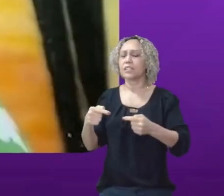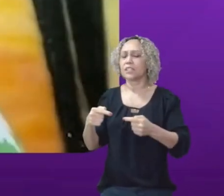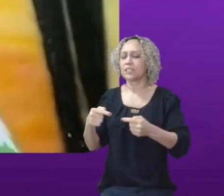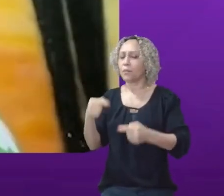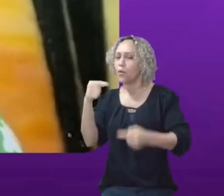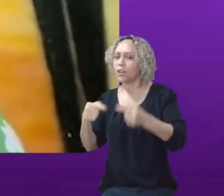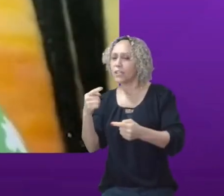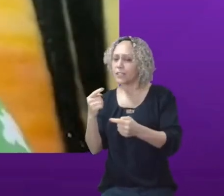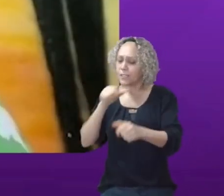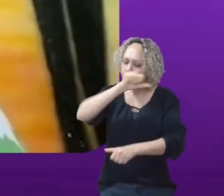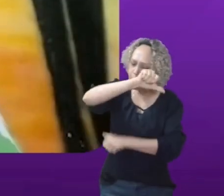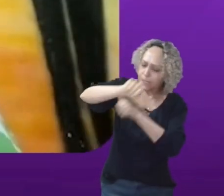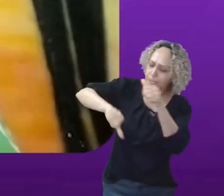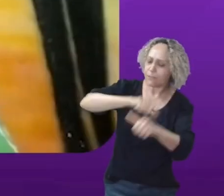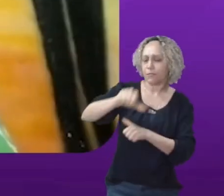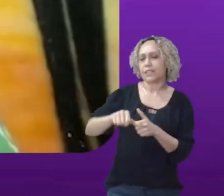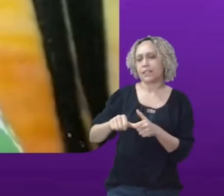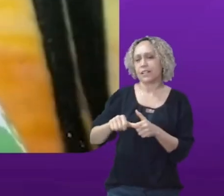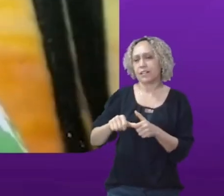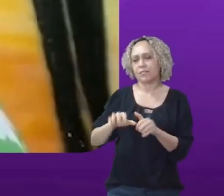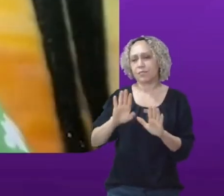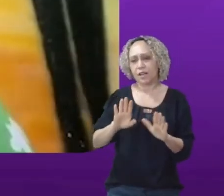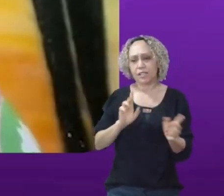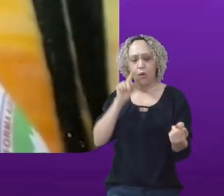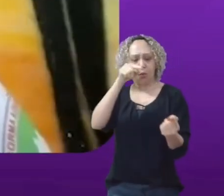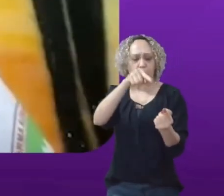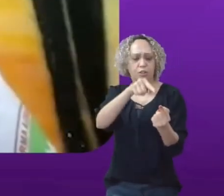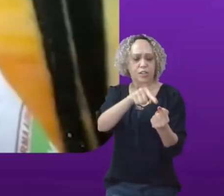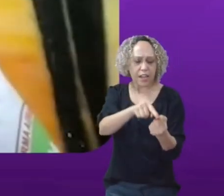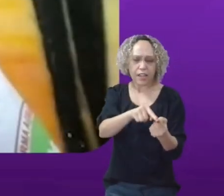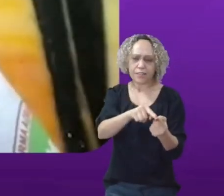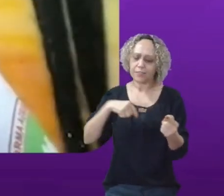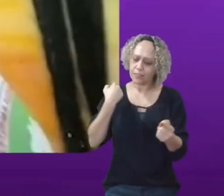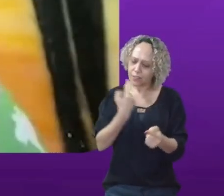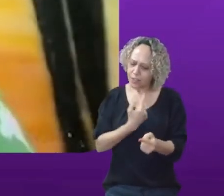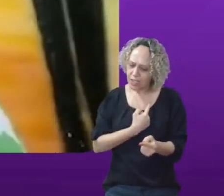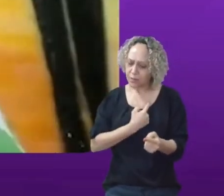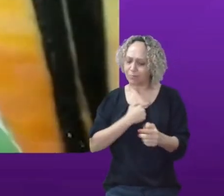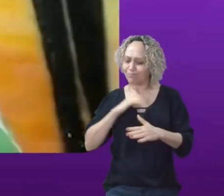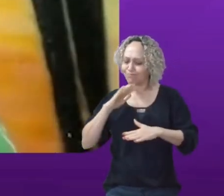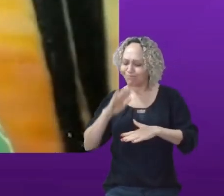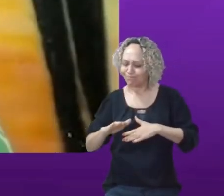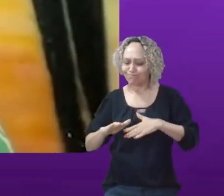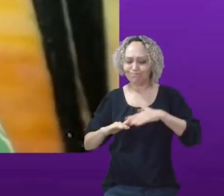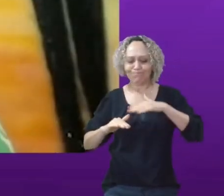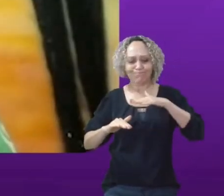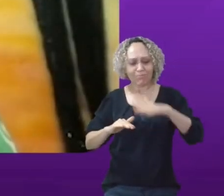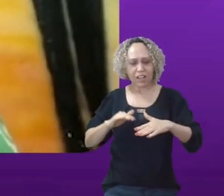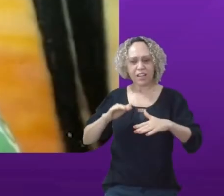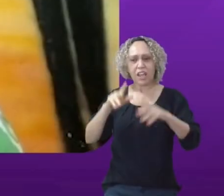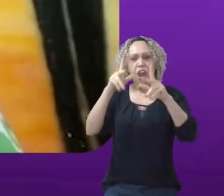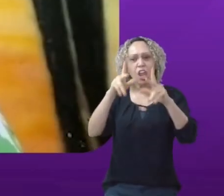Mas isso é um projeto que nós estamos caminhando a passos de formiguinha. Como boa formiga